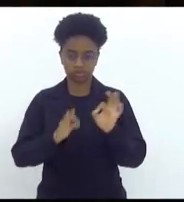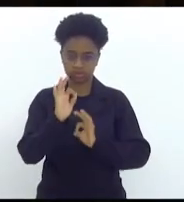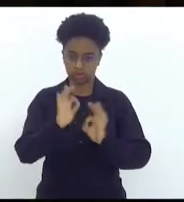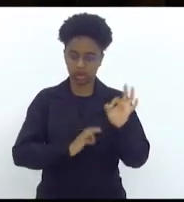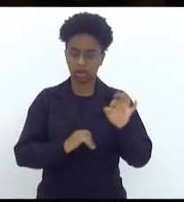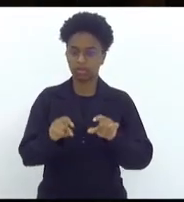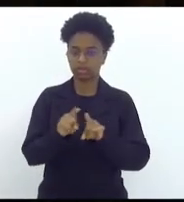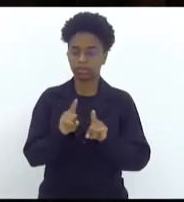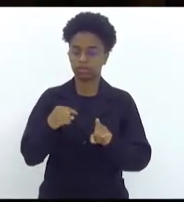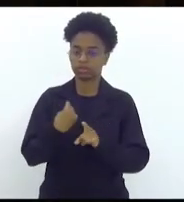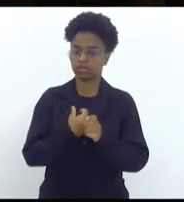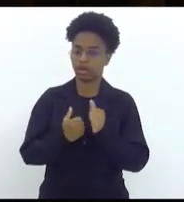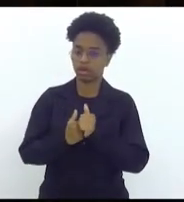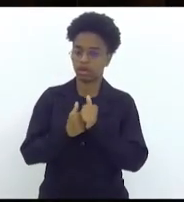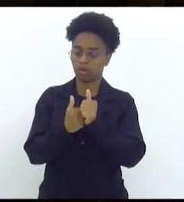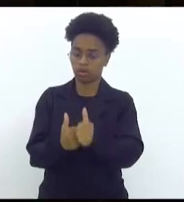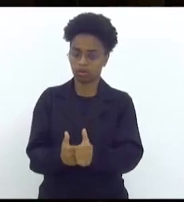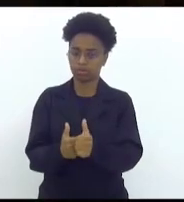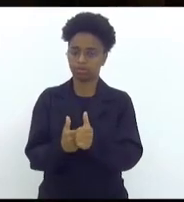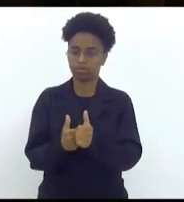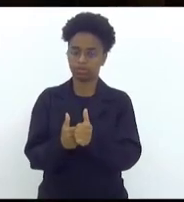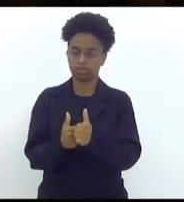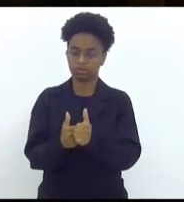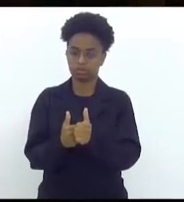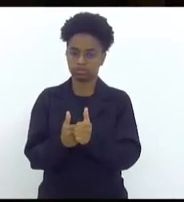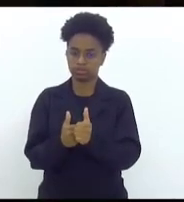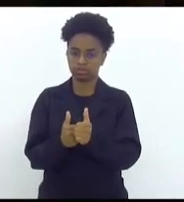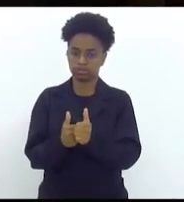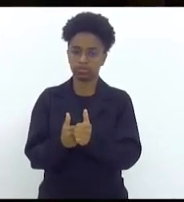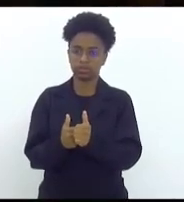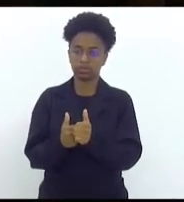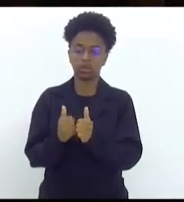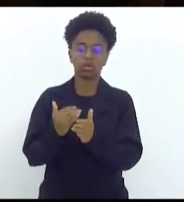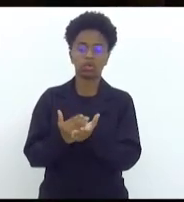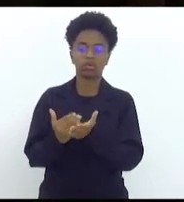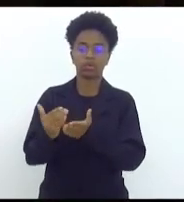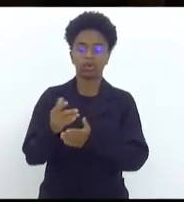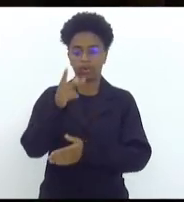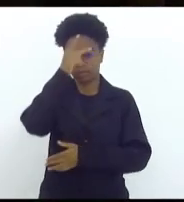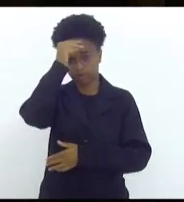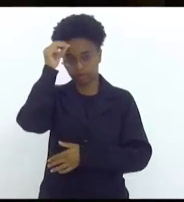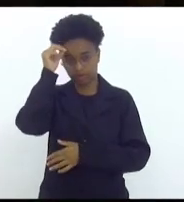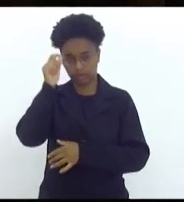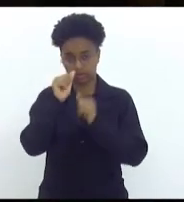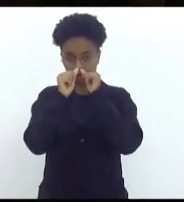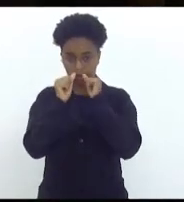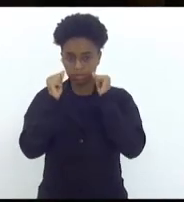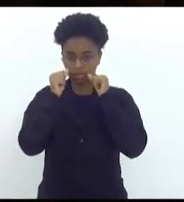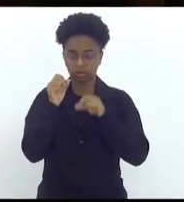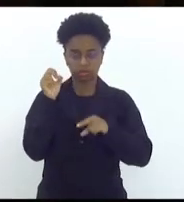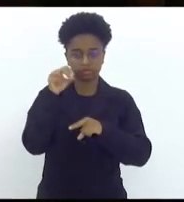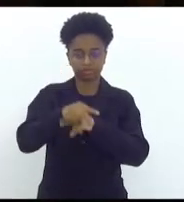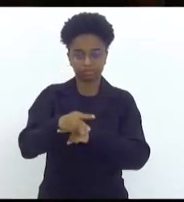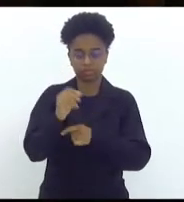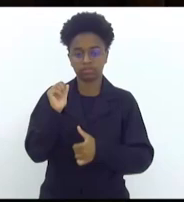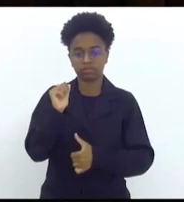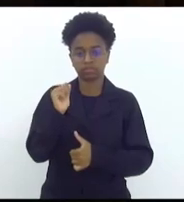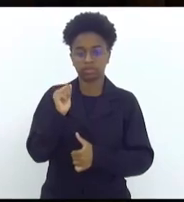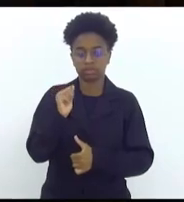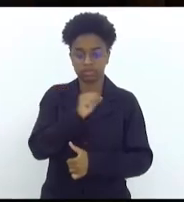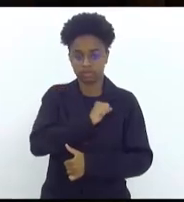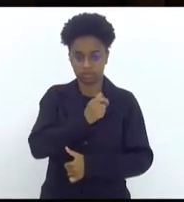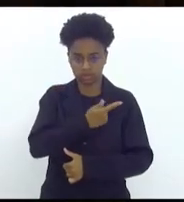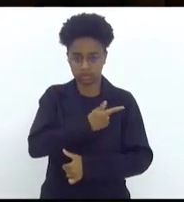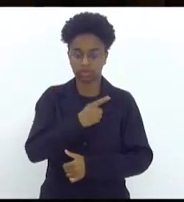acompanhando seu presidente desde que o prefeito Capitão Nelson assumiu a Prefeitura de São Gonçalo ele se comprometeu